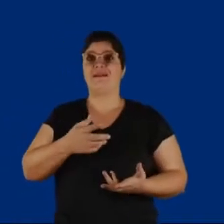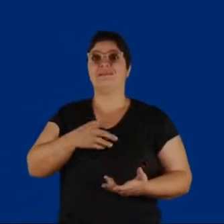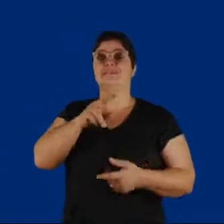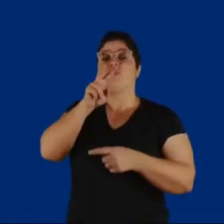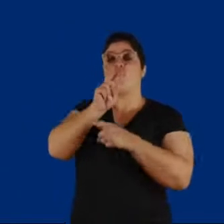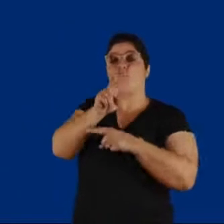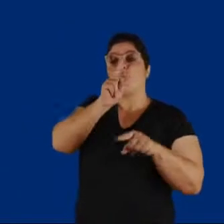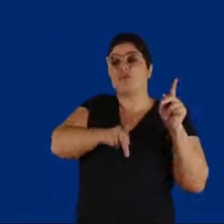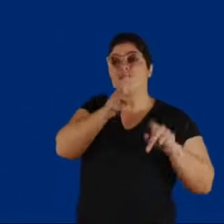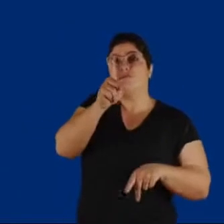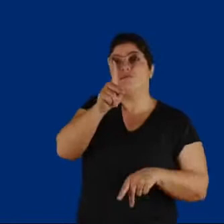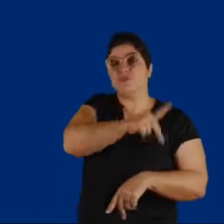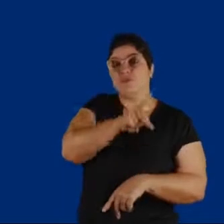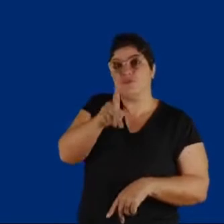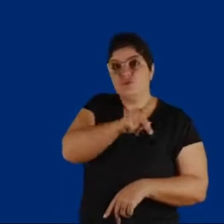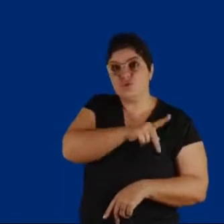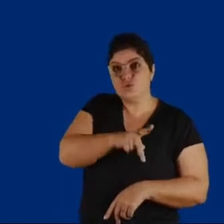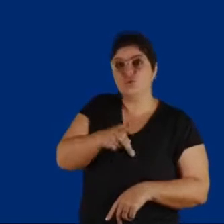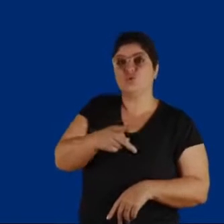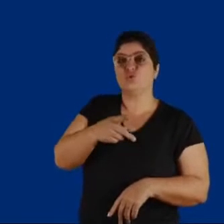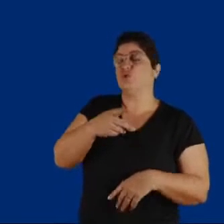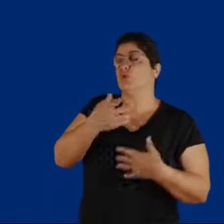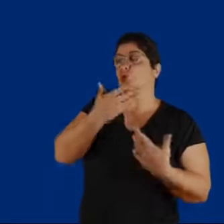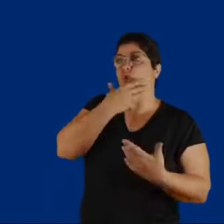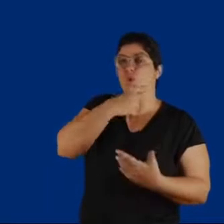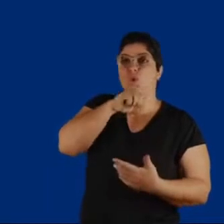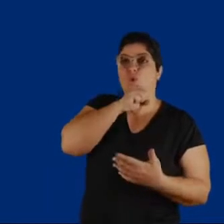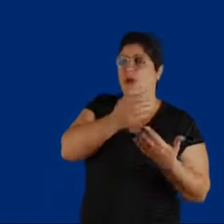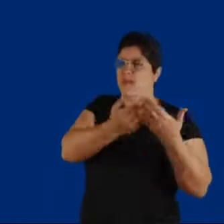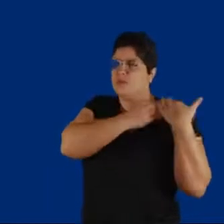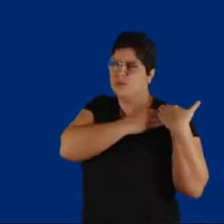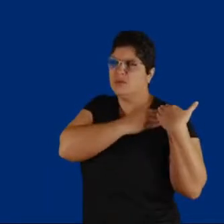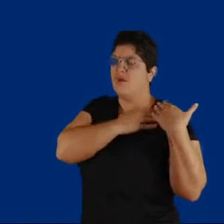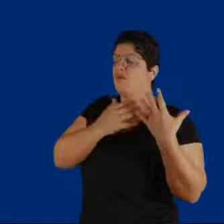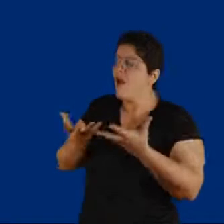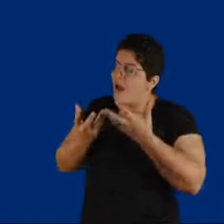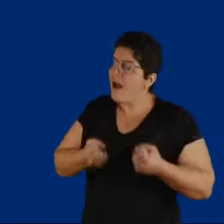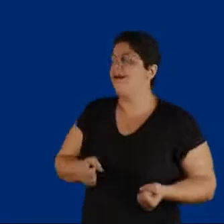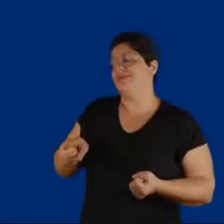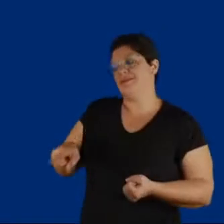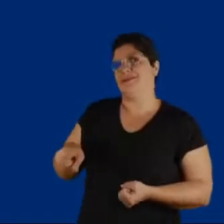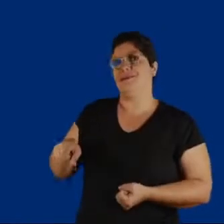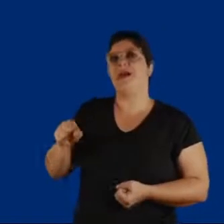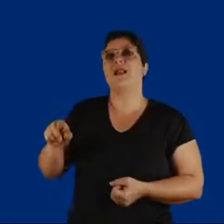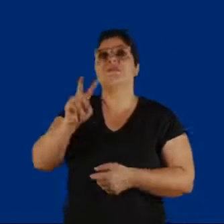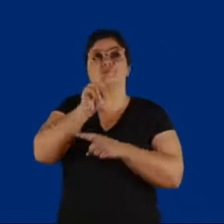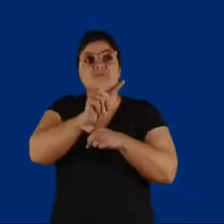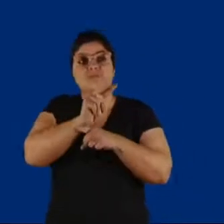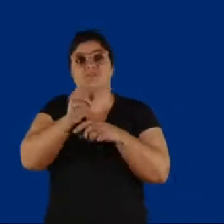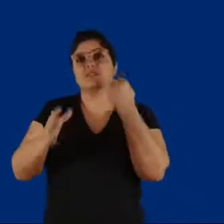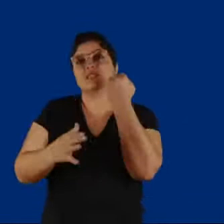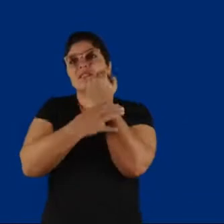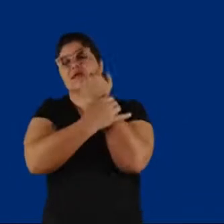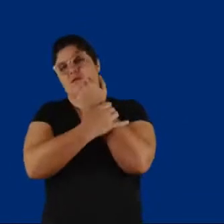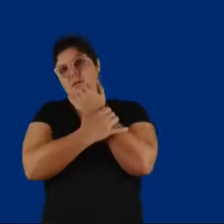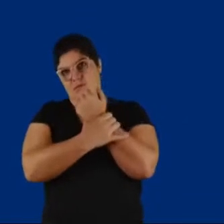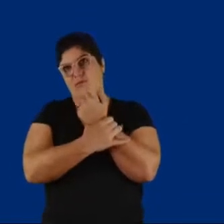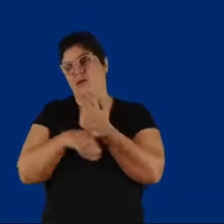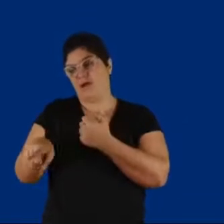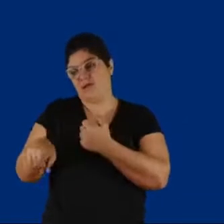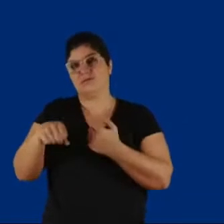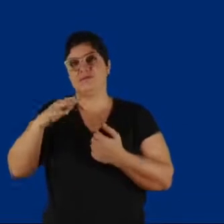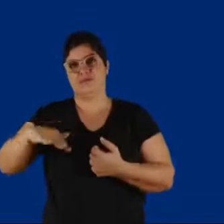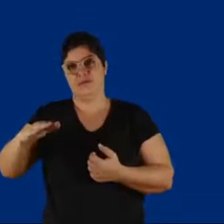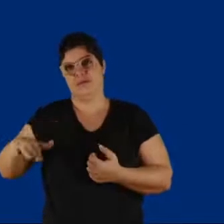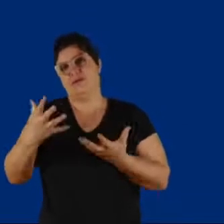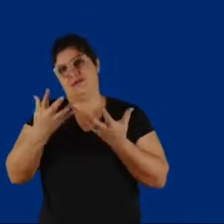uma aceitação não crítica, um espaço seguro, e os adultos também. Esse processo criativo vem